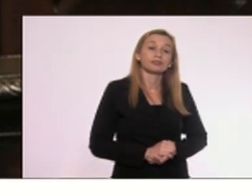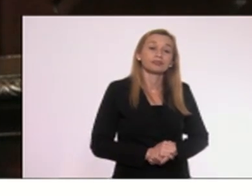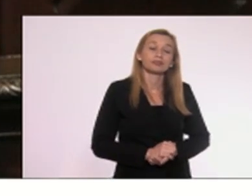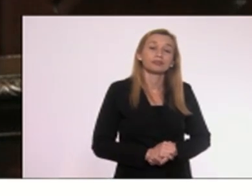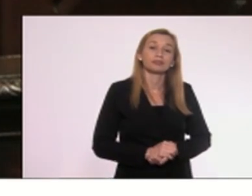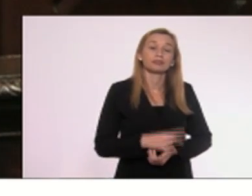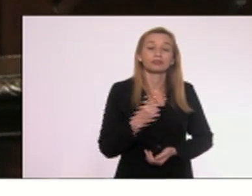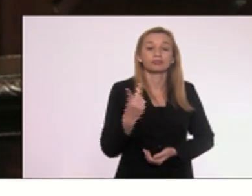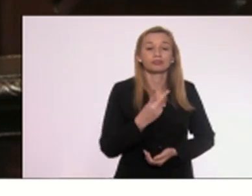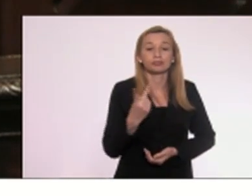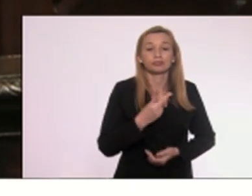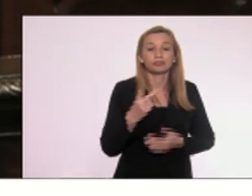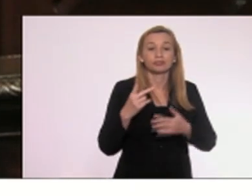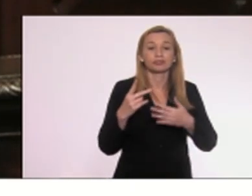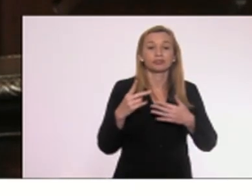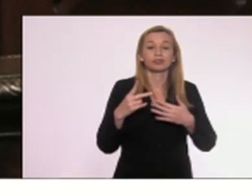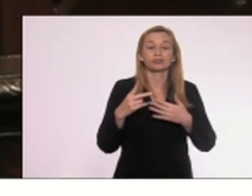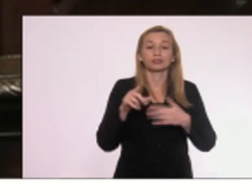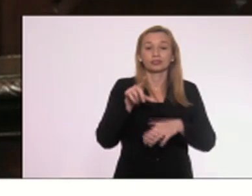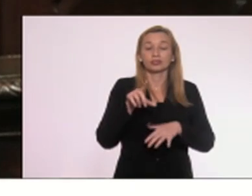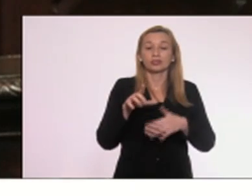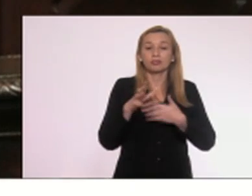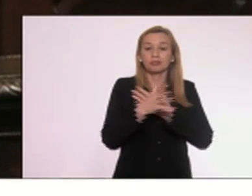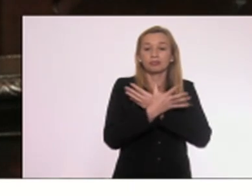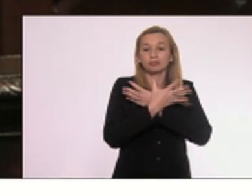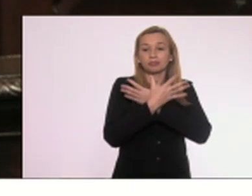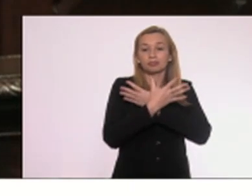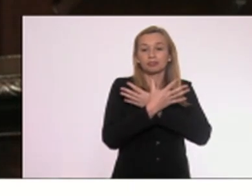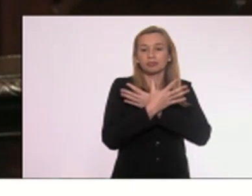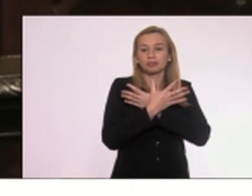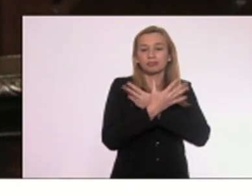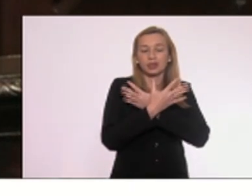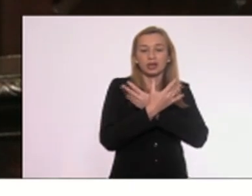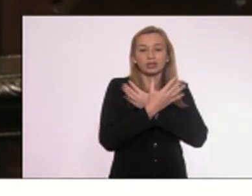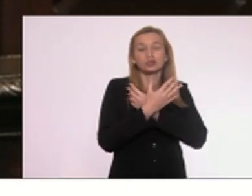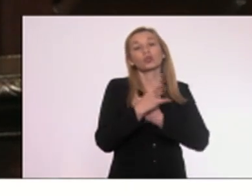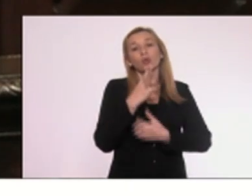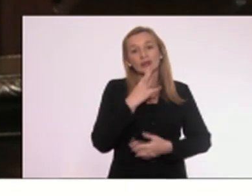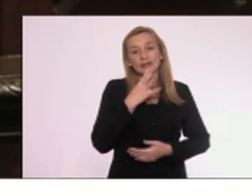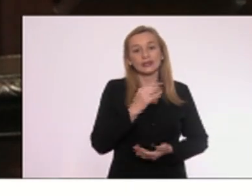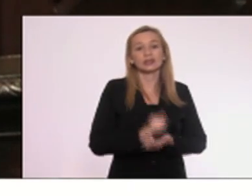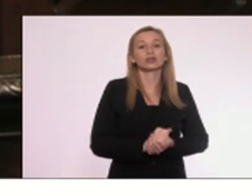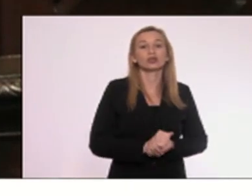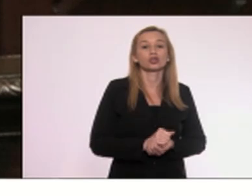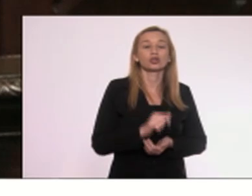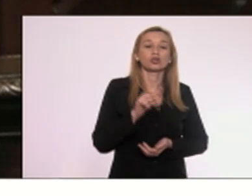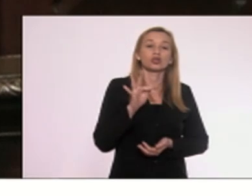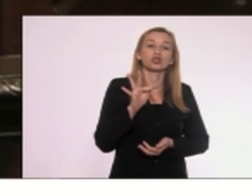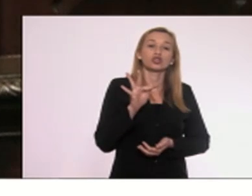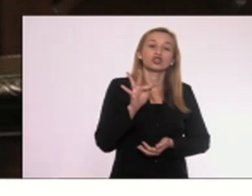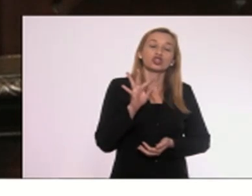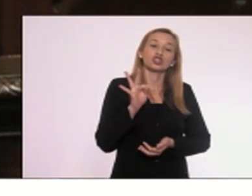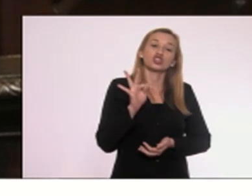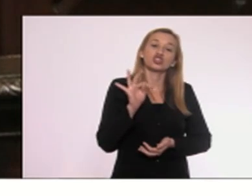de dois pássaros muito conhecidos, o